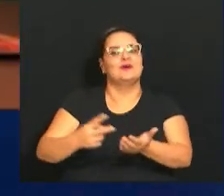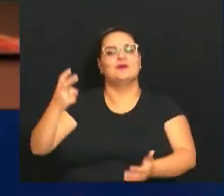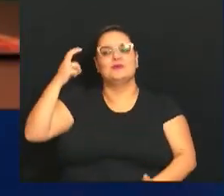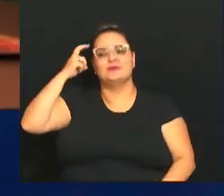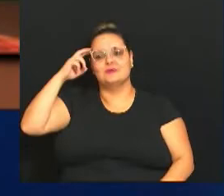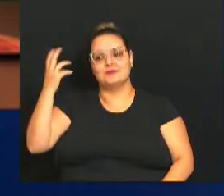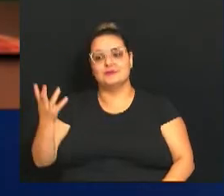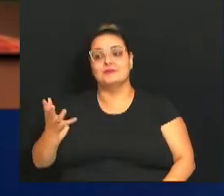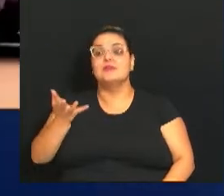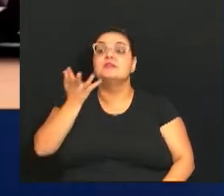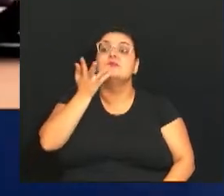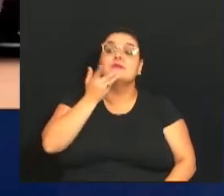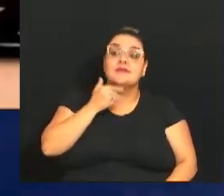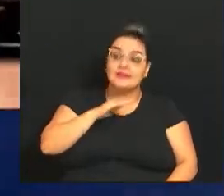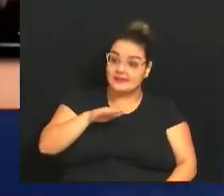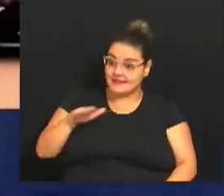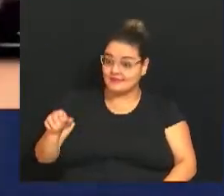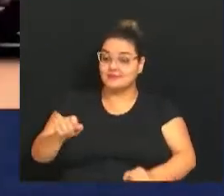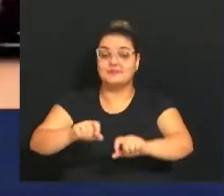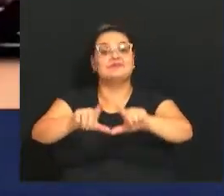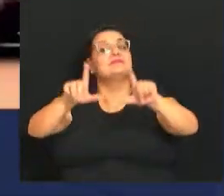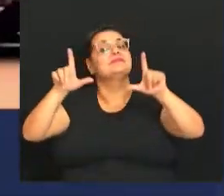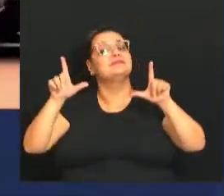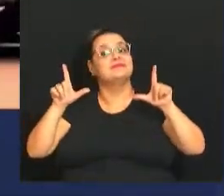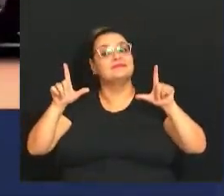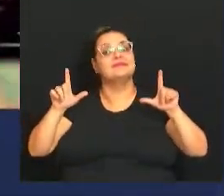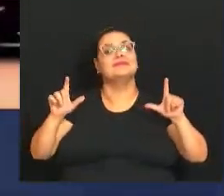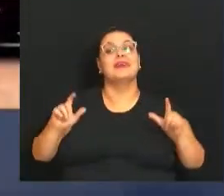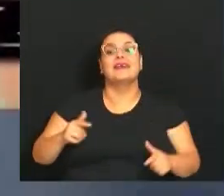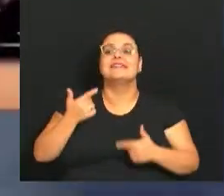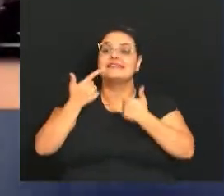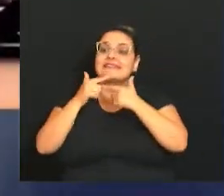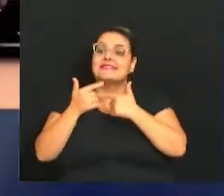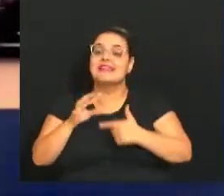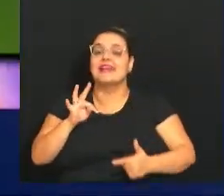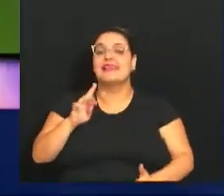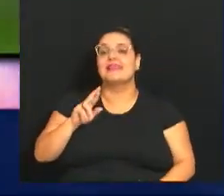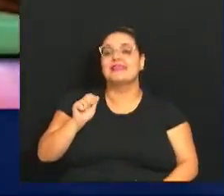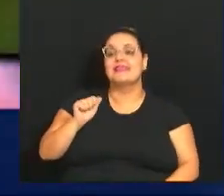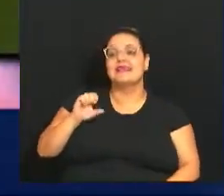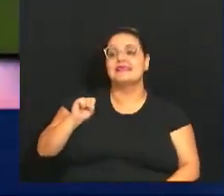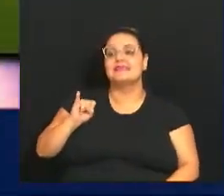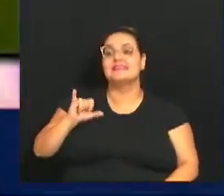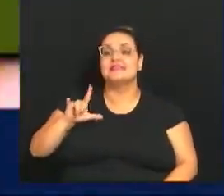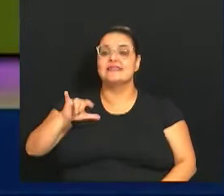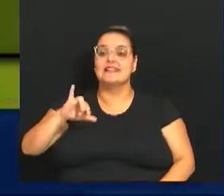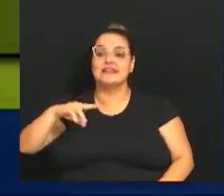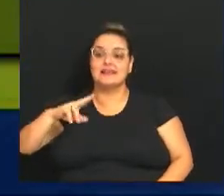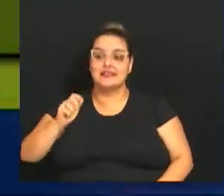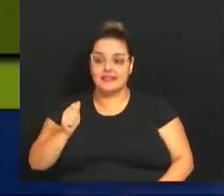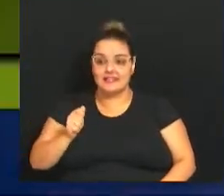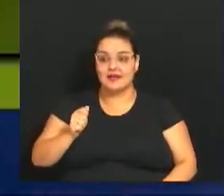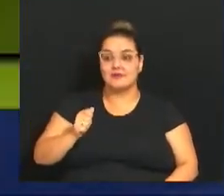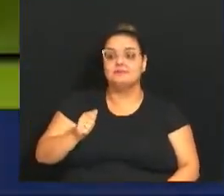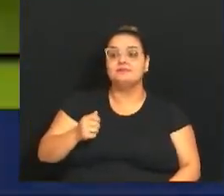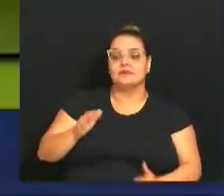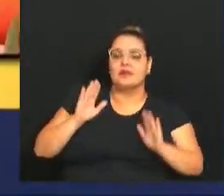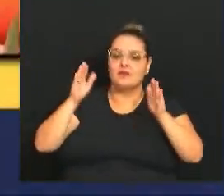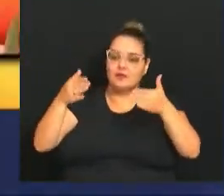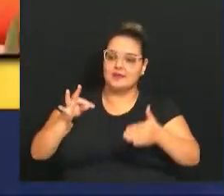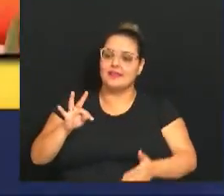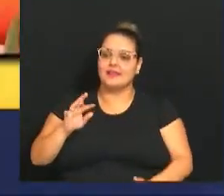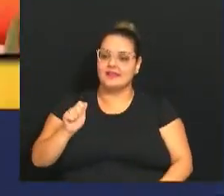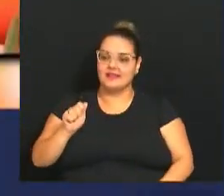as crianças, tem destaque para a animação Tarsilinha, inspirada na obra de Tarsila do Amaral,